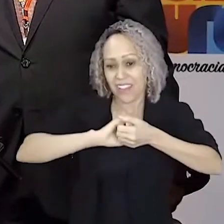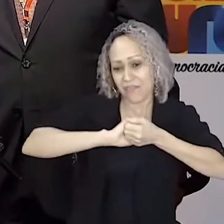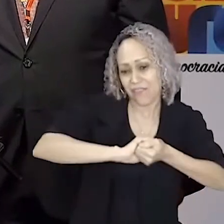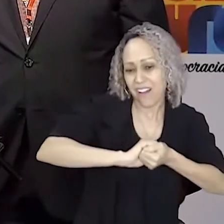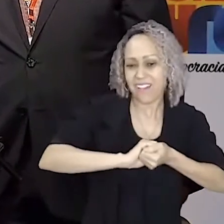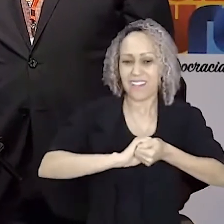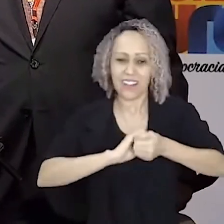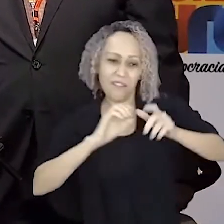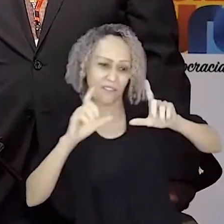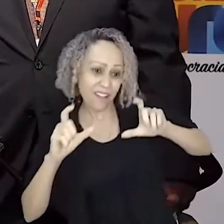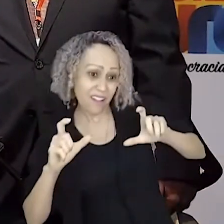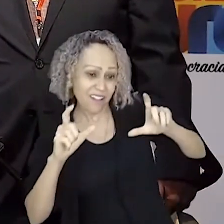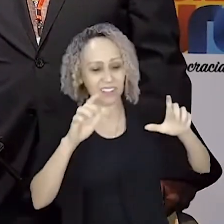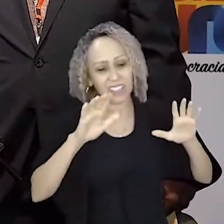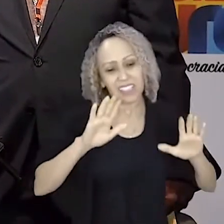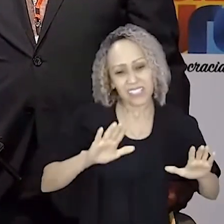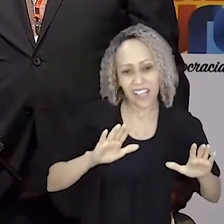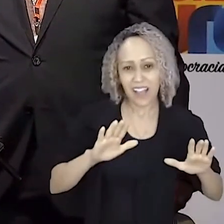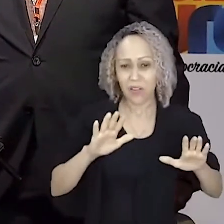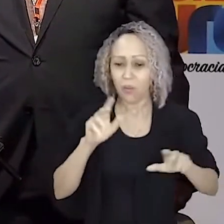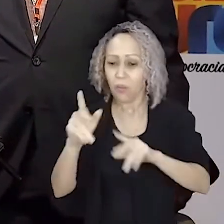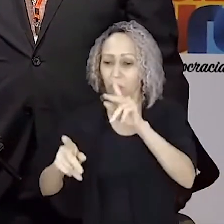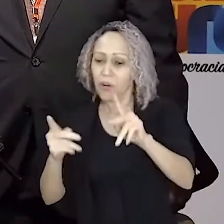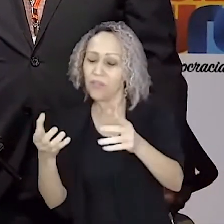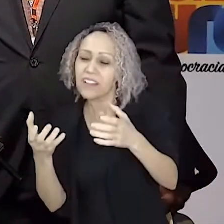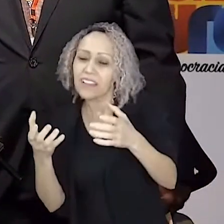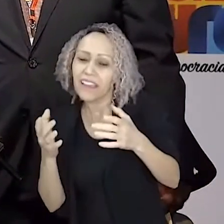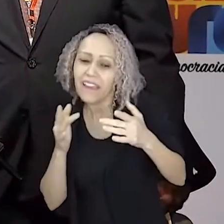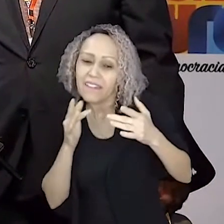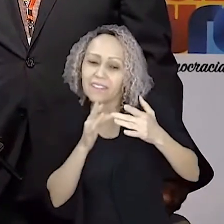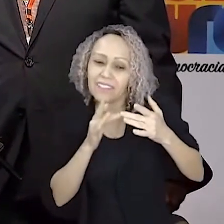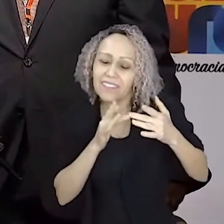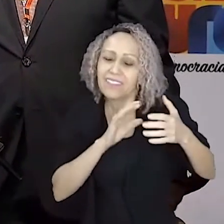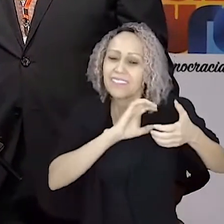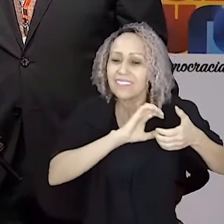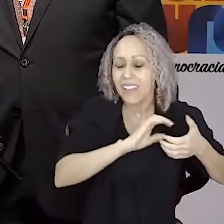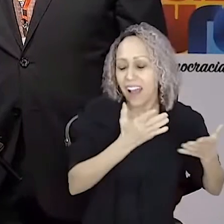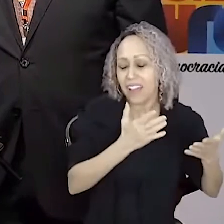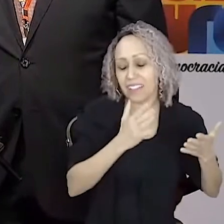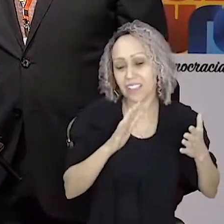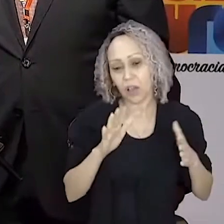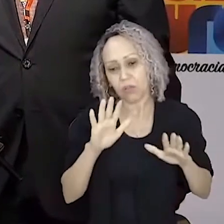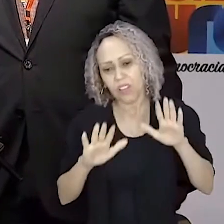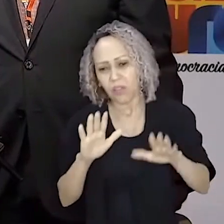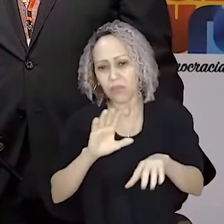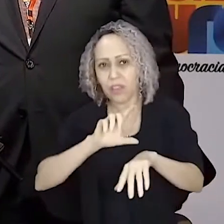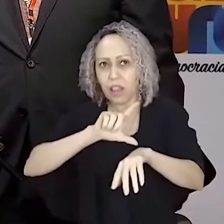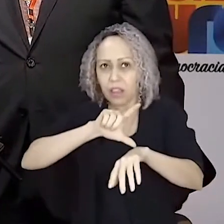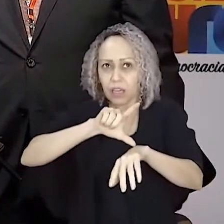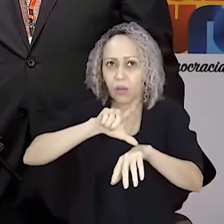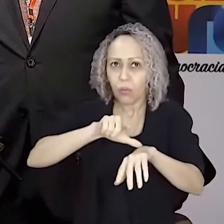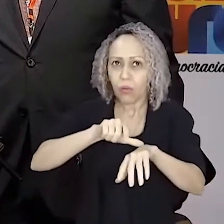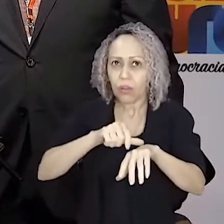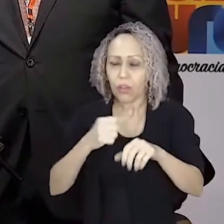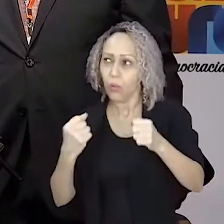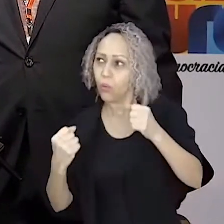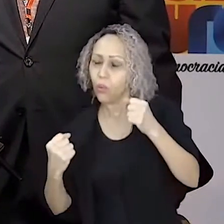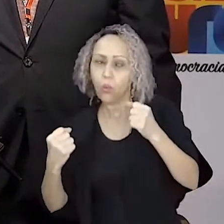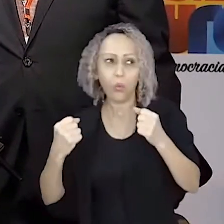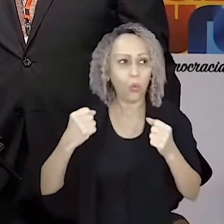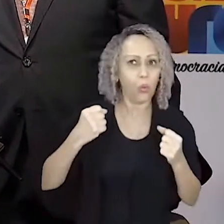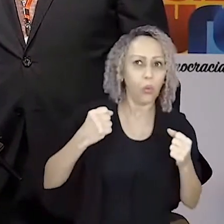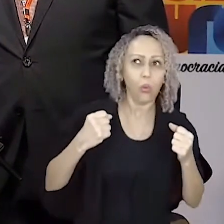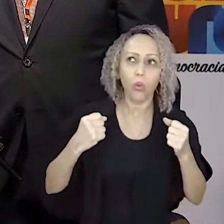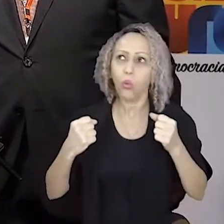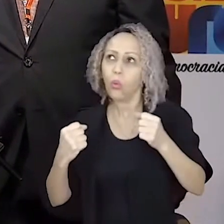sabe, está contemplando também um pouco desses atrasos. Mas no Planalto, a gente espera começar por volta das 17 horas,